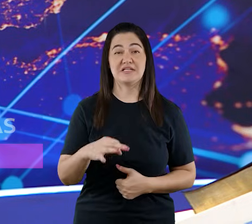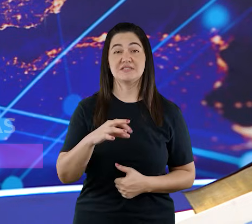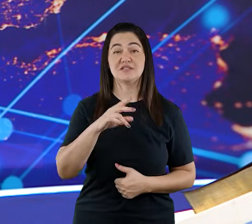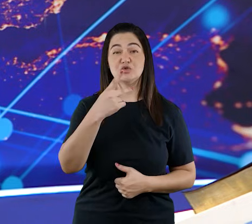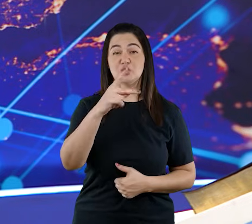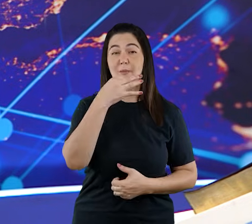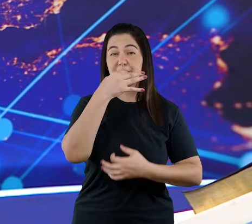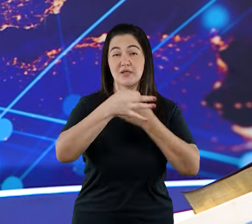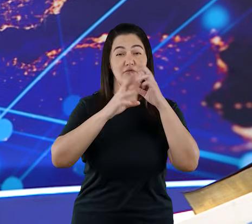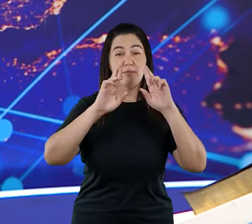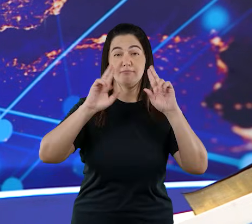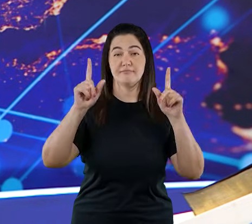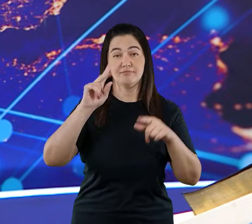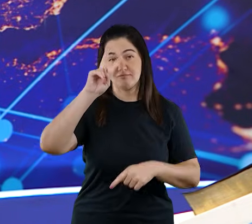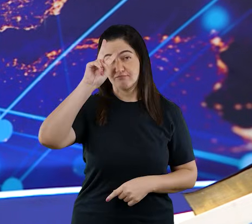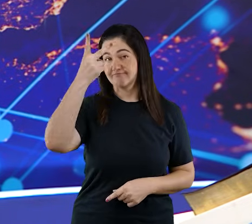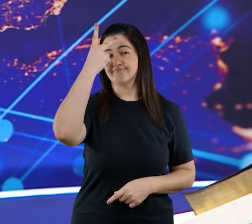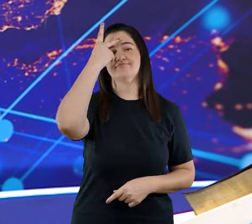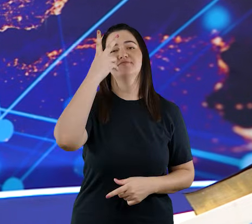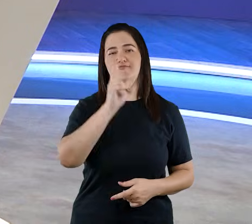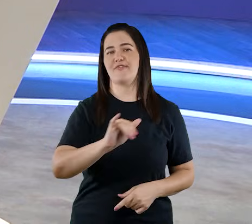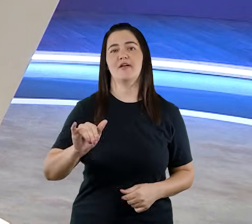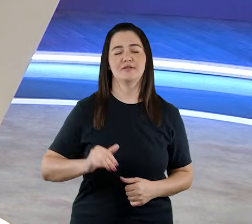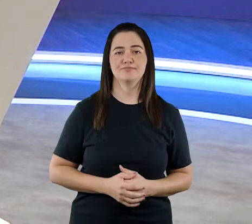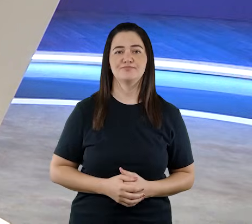vai mudar completamente a sua compreensão.